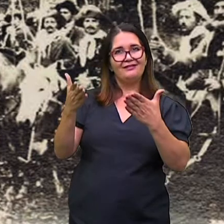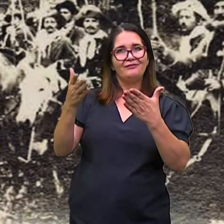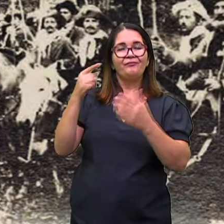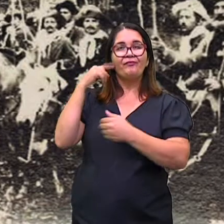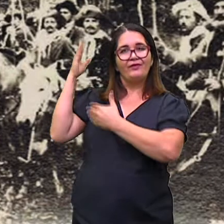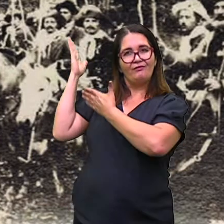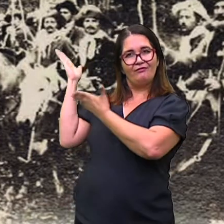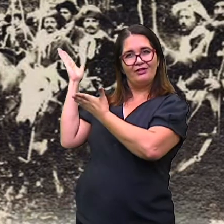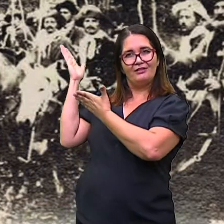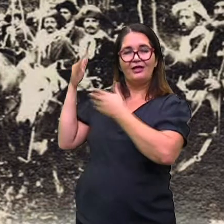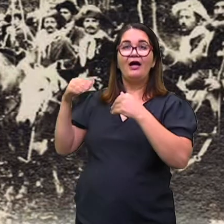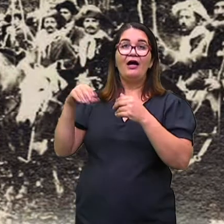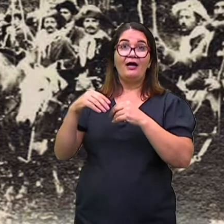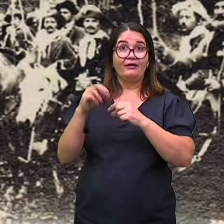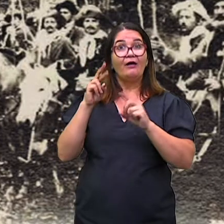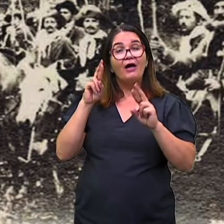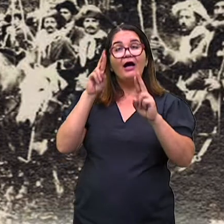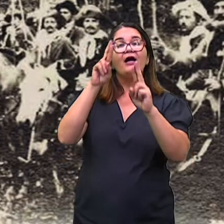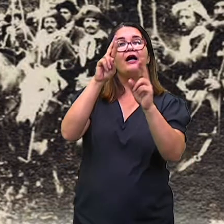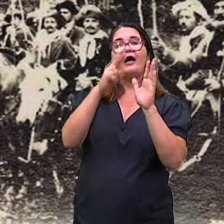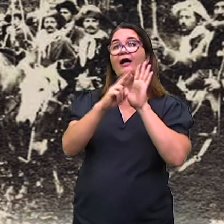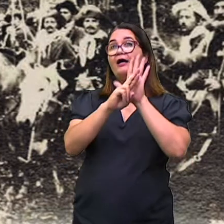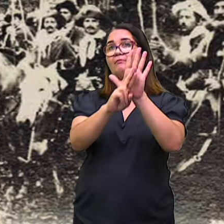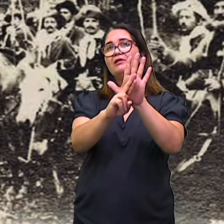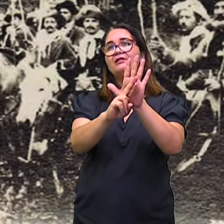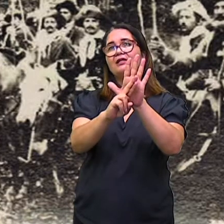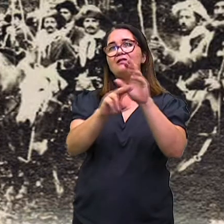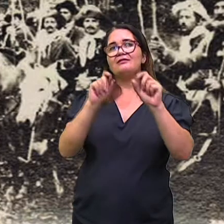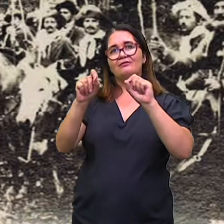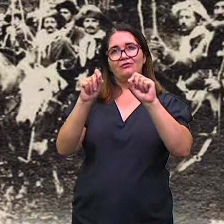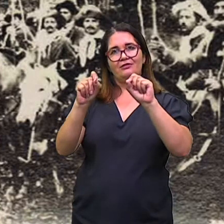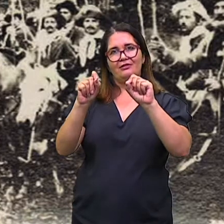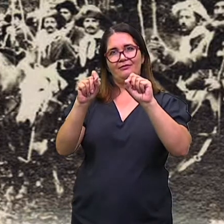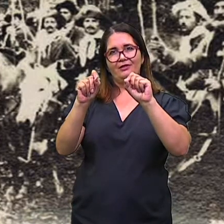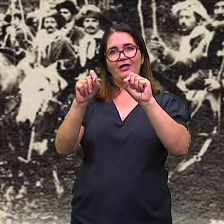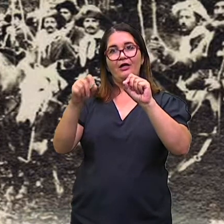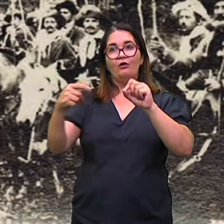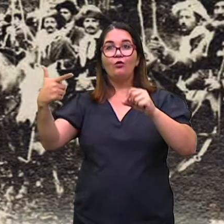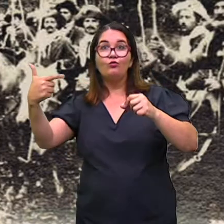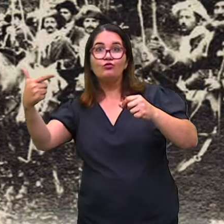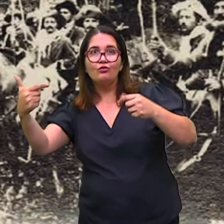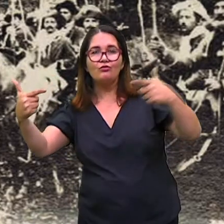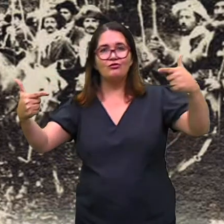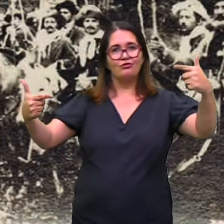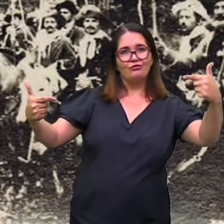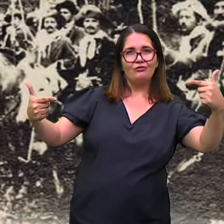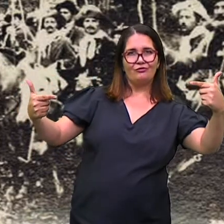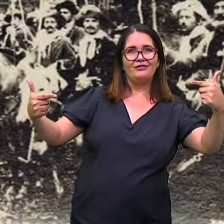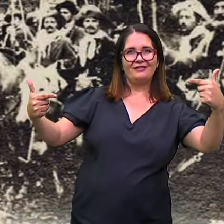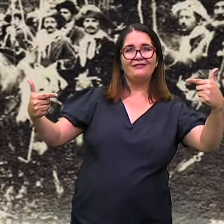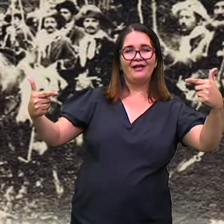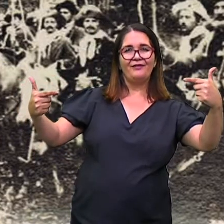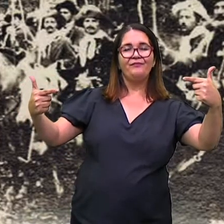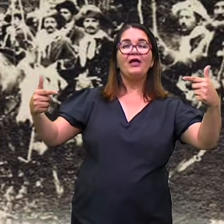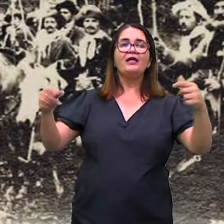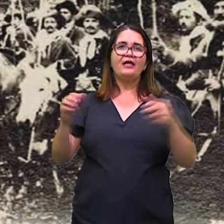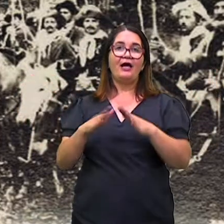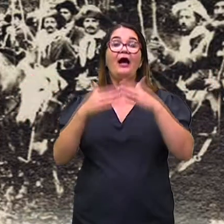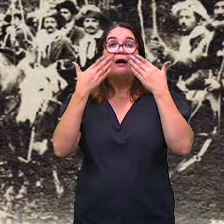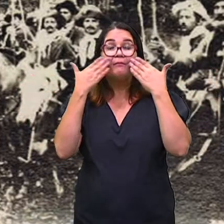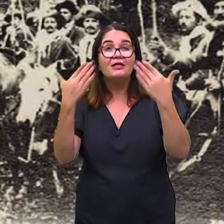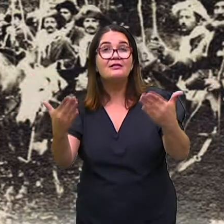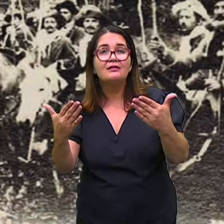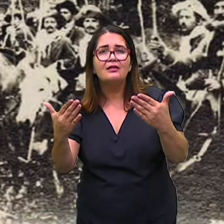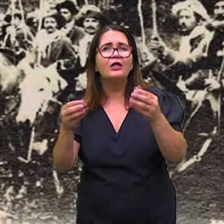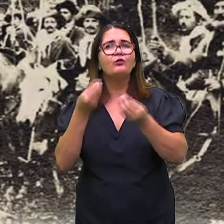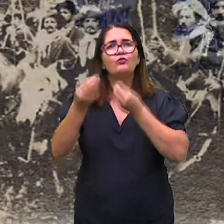representação, 12 de um lado, 12 do outro, representando aqui a cavalhada. E Pirenópolis é uma das